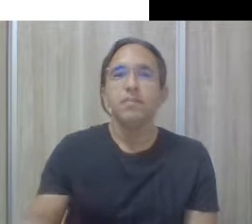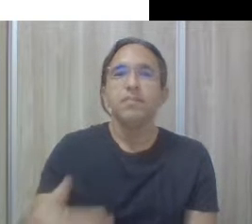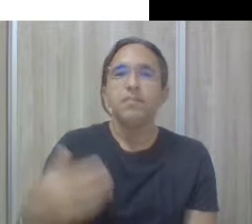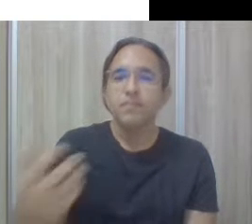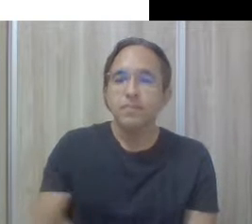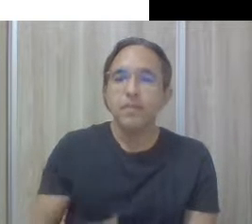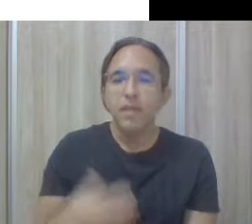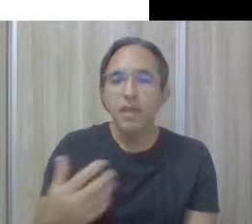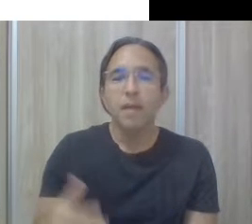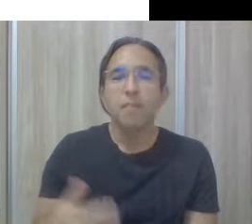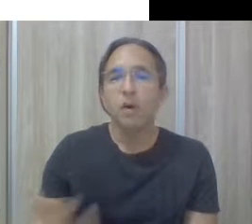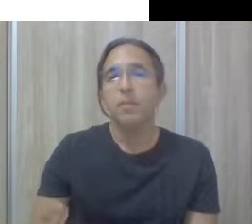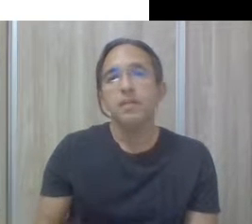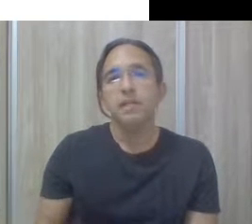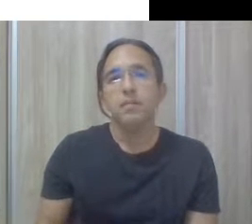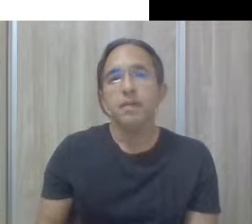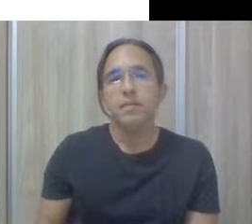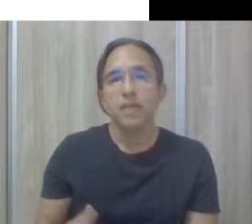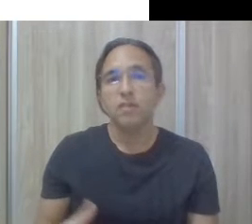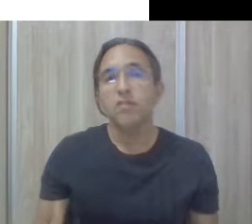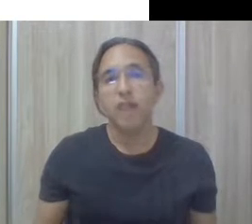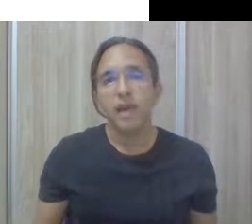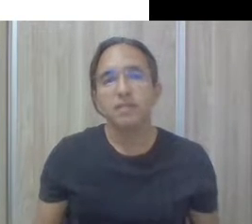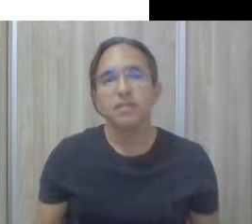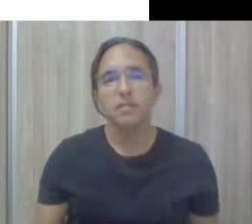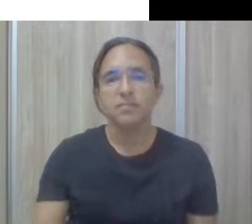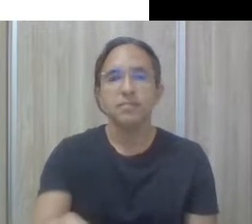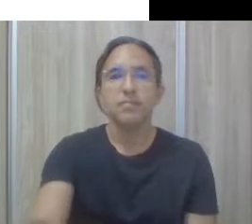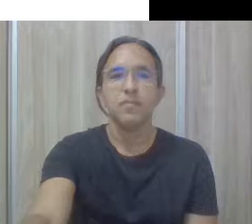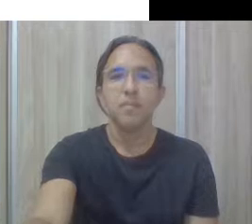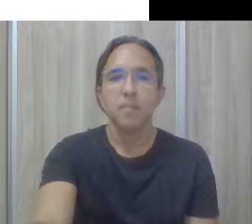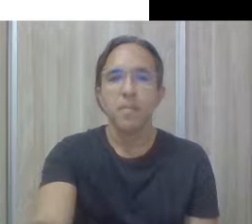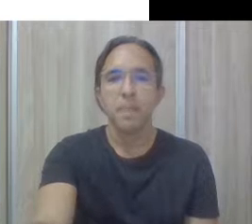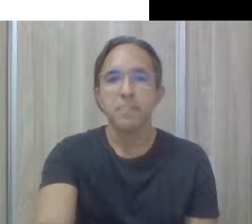língua própria dele mesmo, que ele conversa.